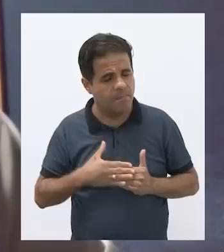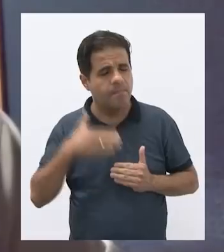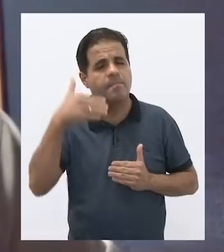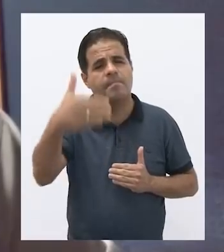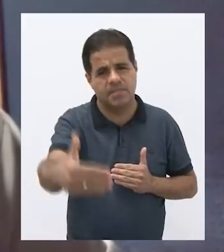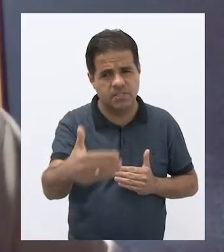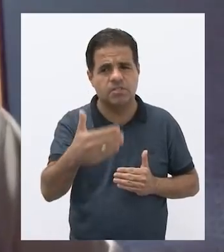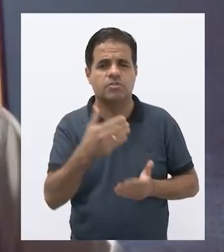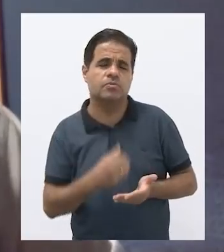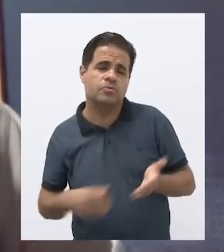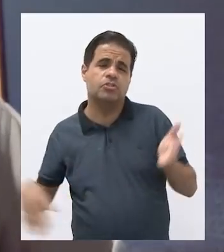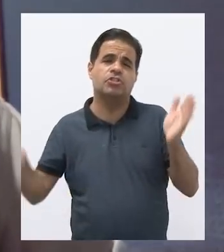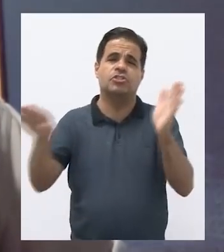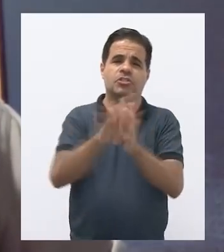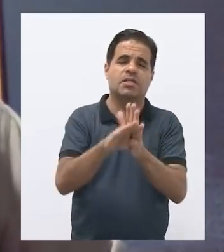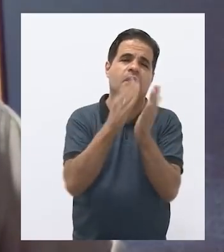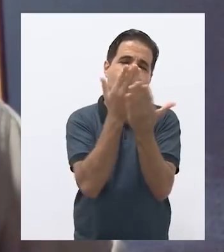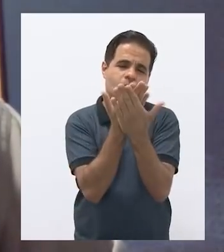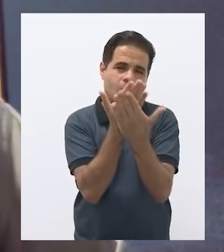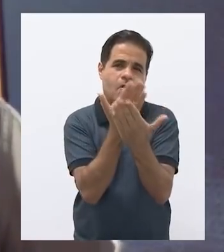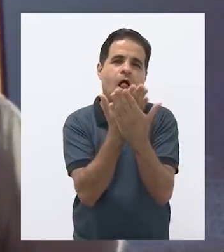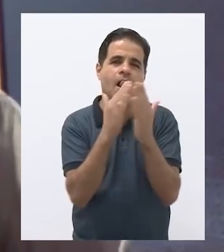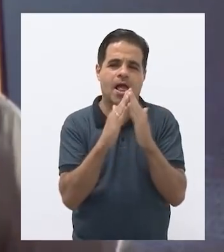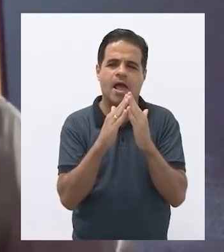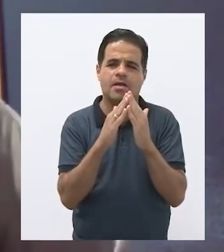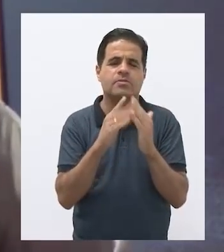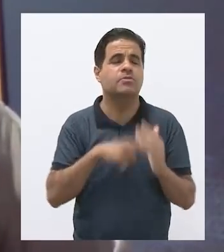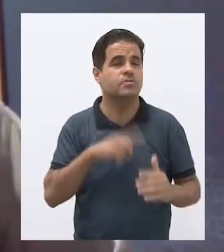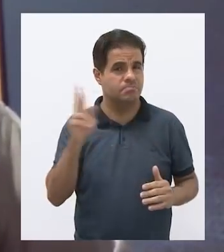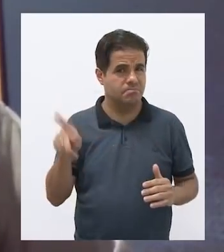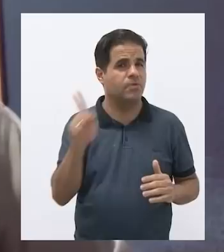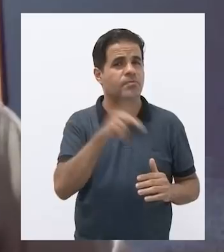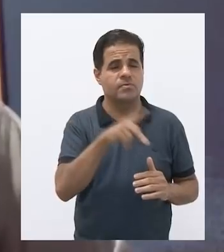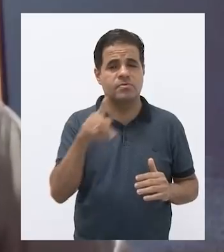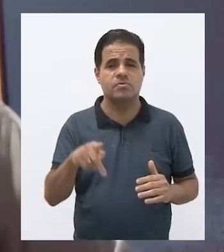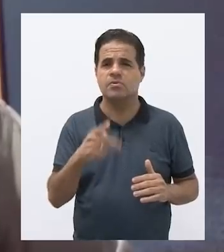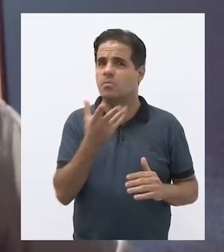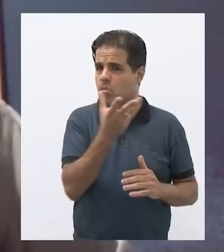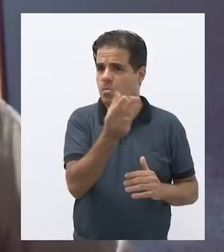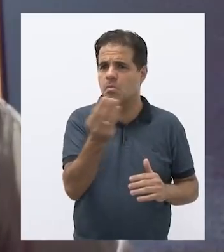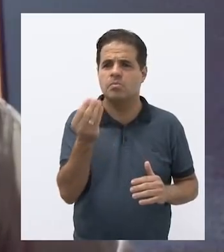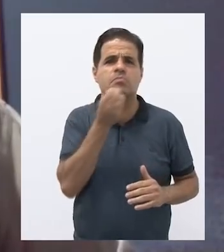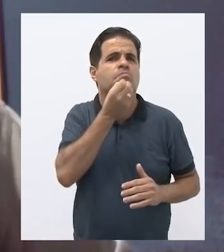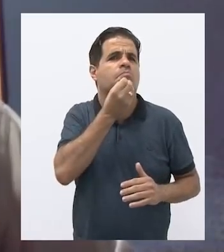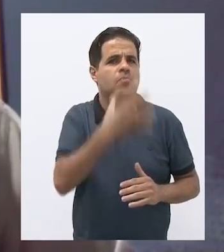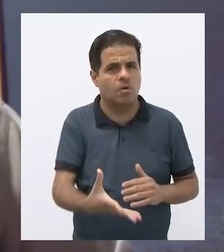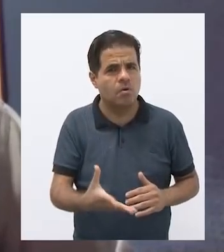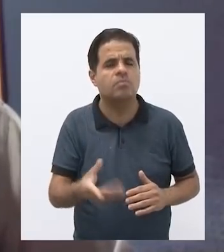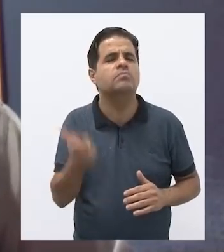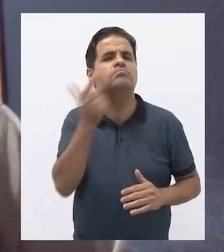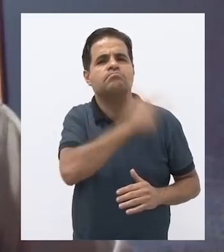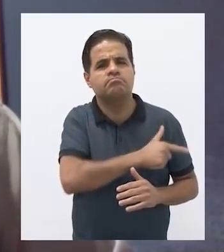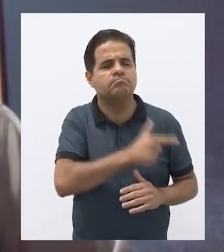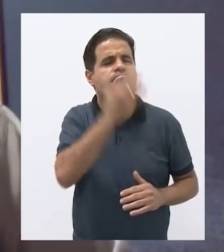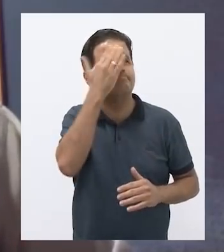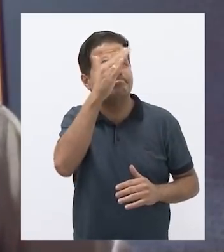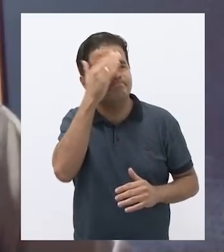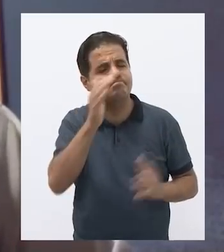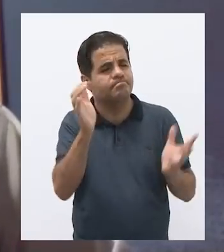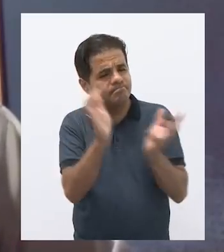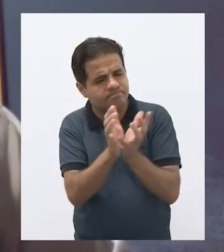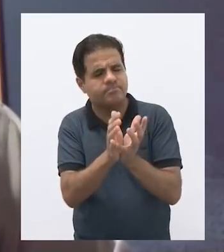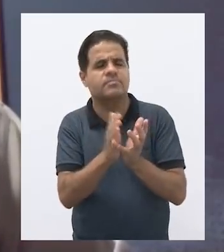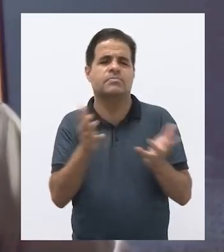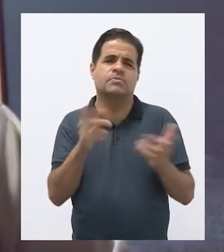quando eu cheguei no colégio. Tive professores muito bons que conseguiram entender aquela turma, e